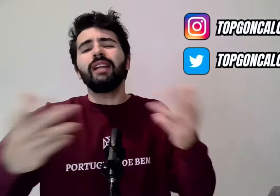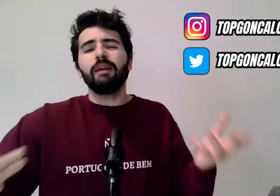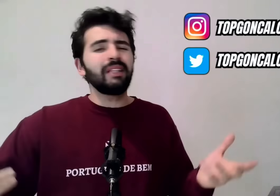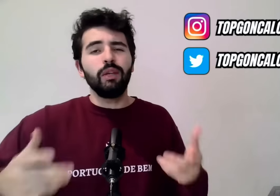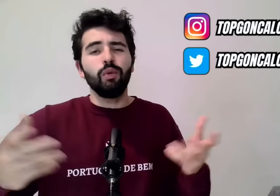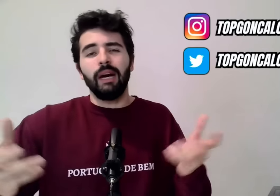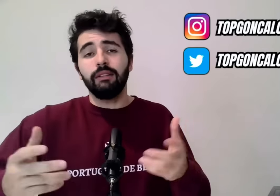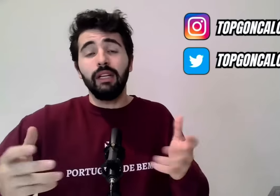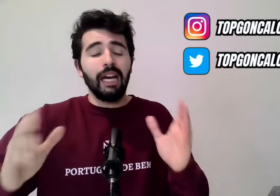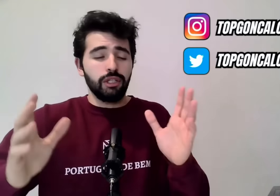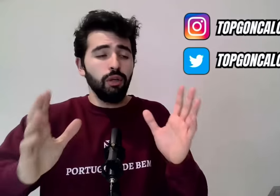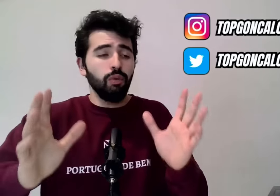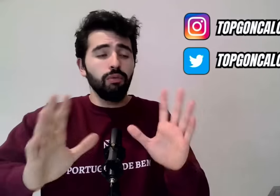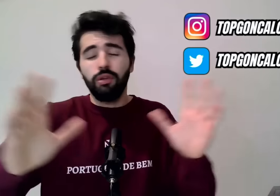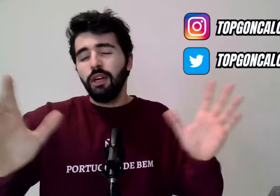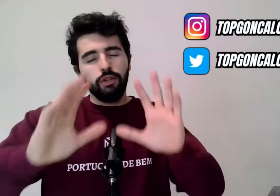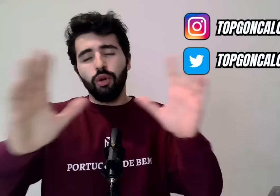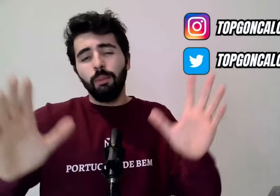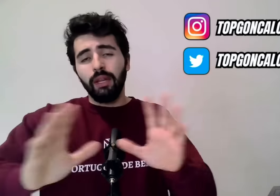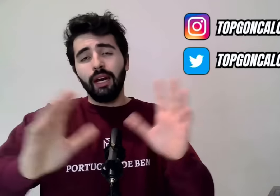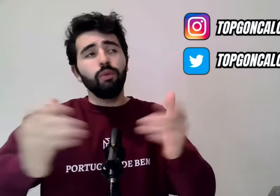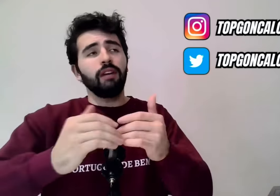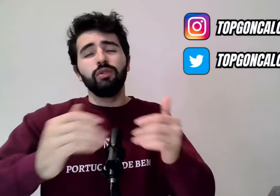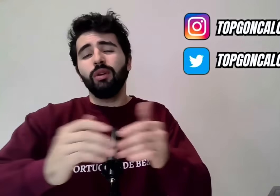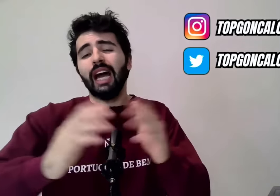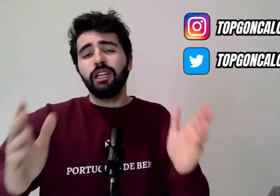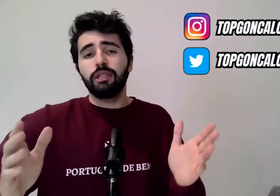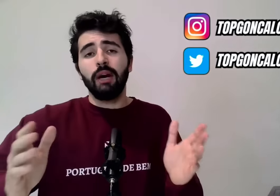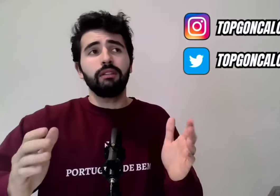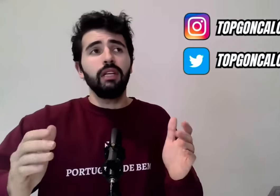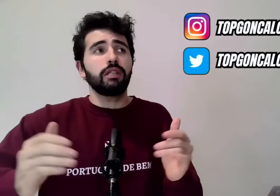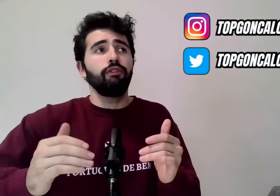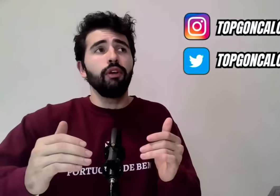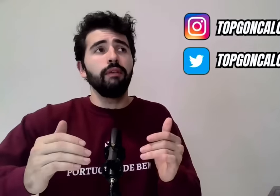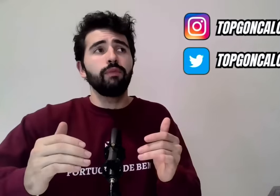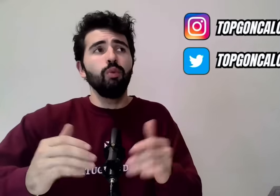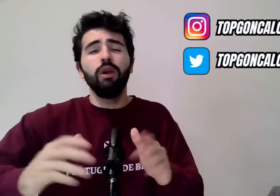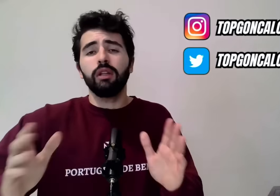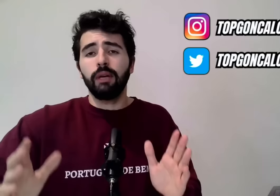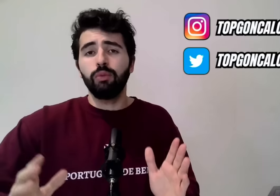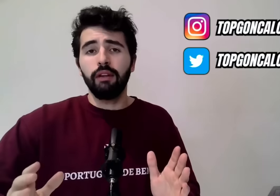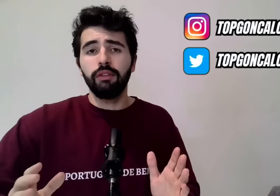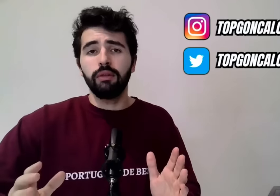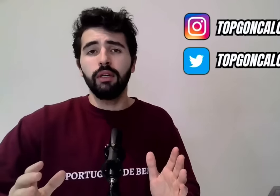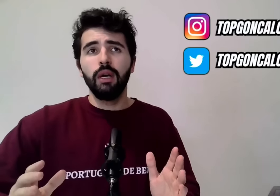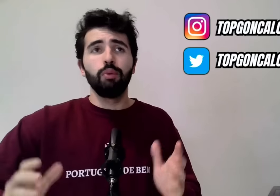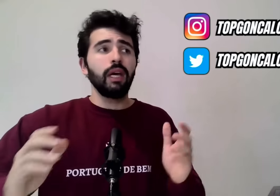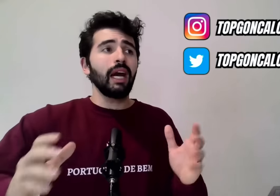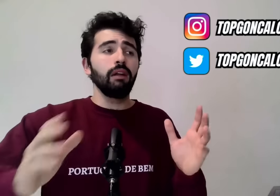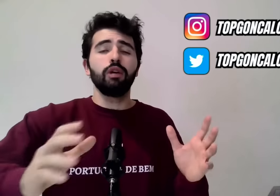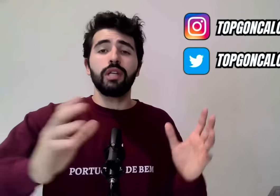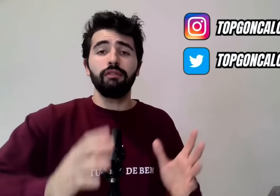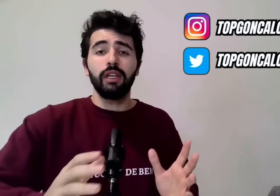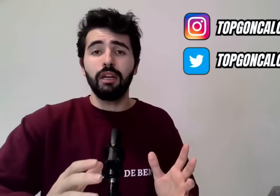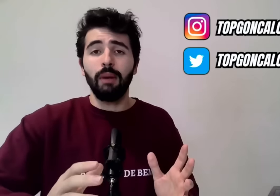Ventura claramente ganhou o debate Aliás eu só aqui para dar aqui o André Ventura ganha este debate e acho que foi o melhor debate do André Ventura porque era